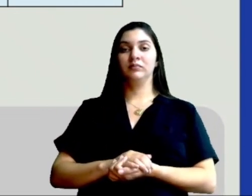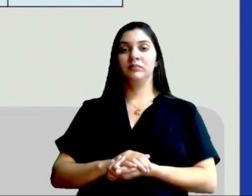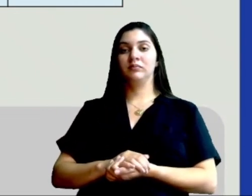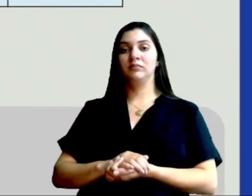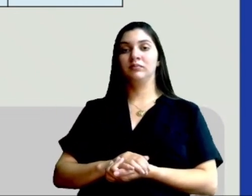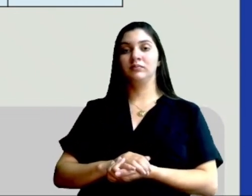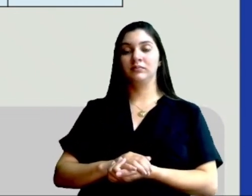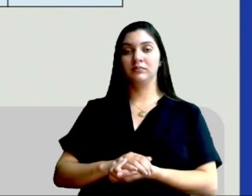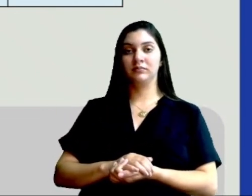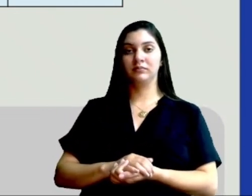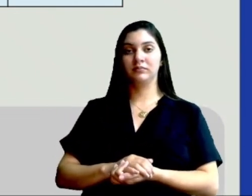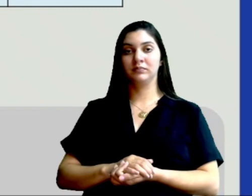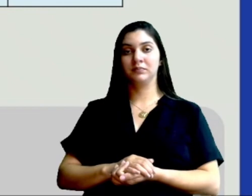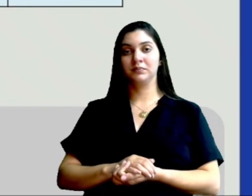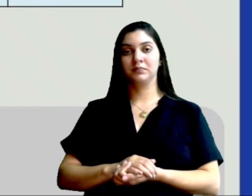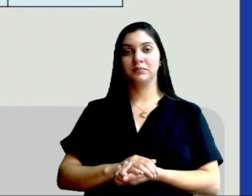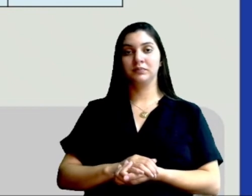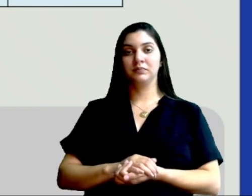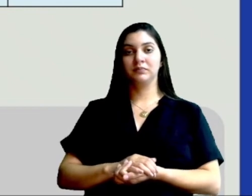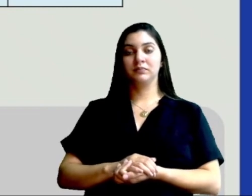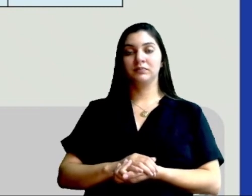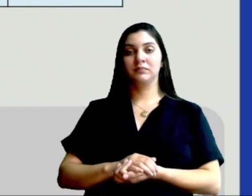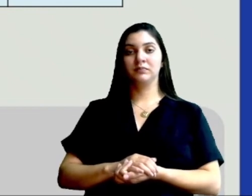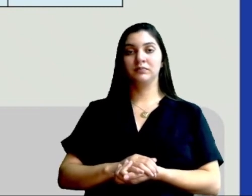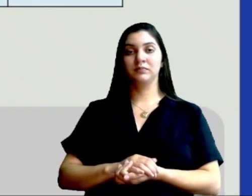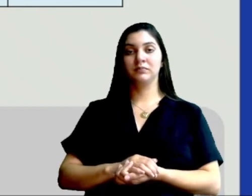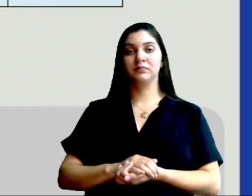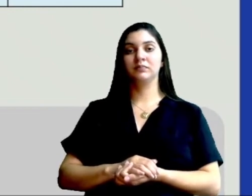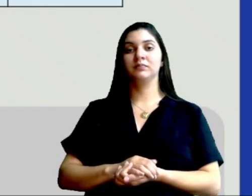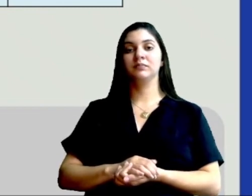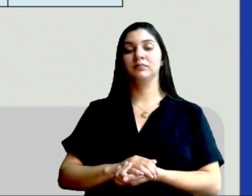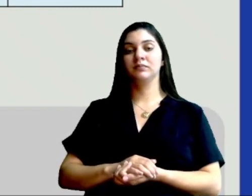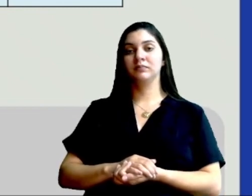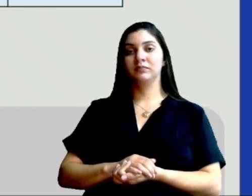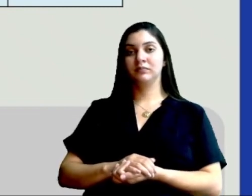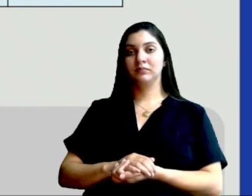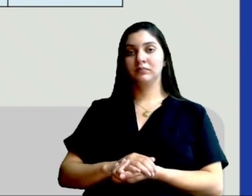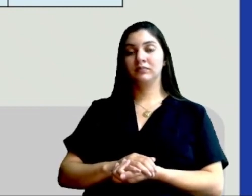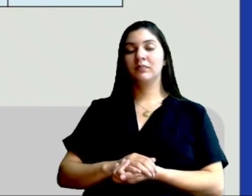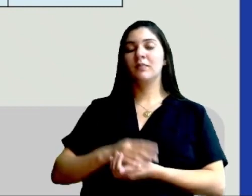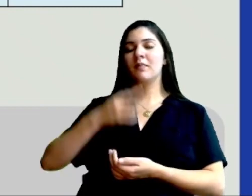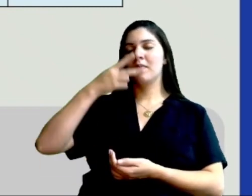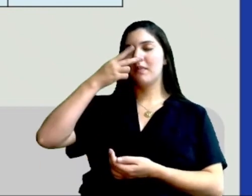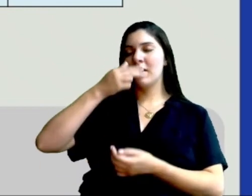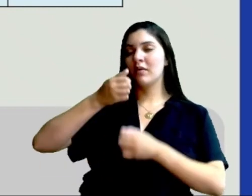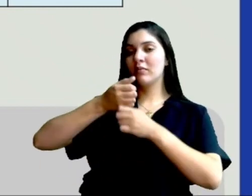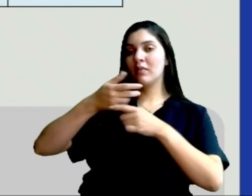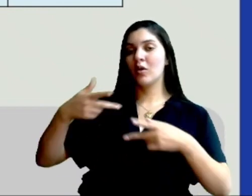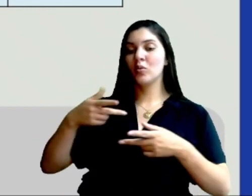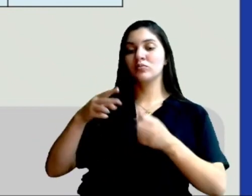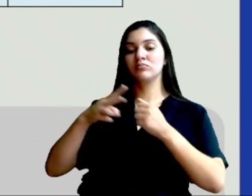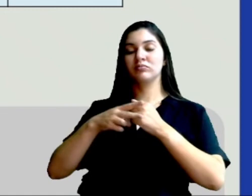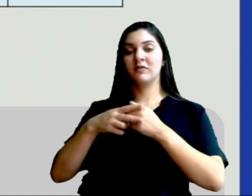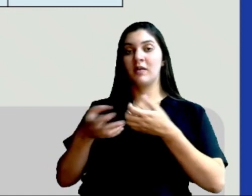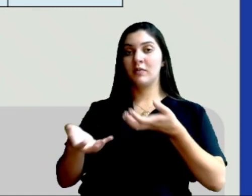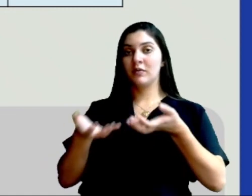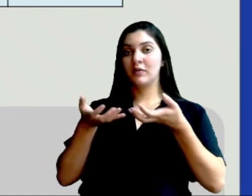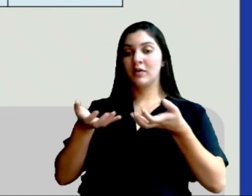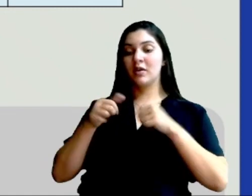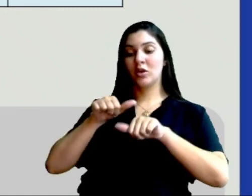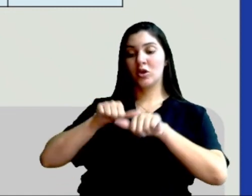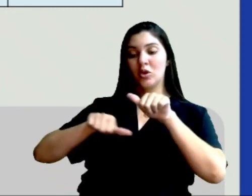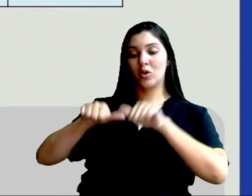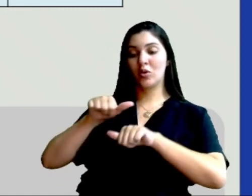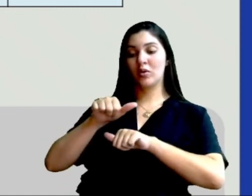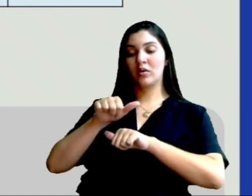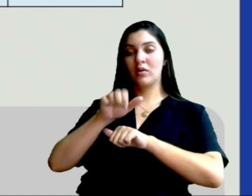nosotros pudiéramos, vosotros pudieras, ellos pudieram. Mesma coisa com o verbo querer. A gente troca